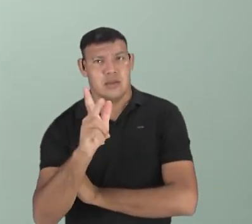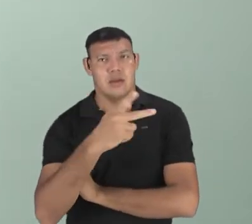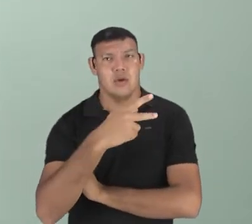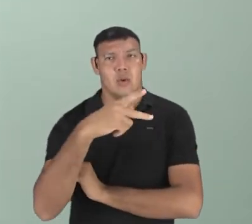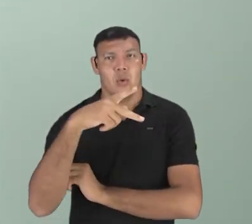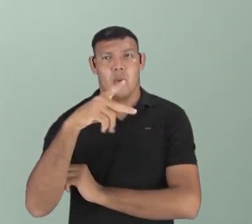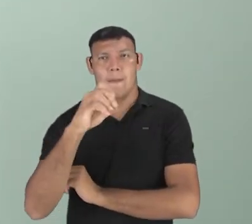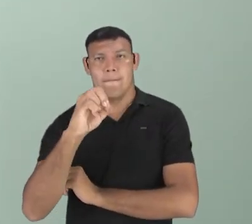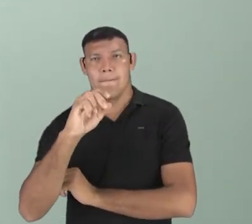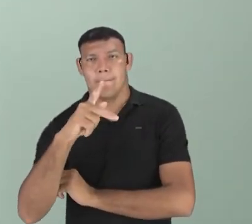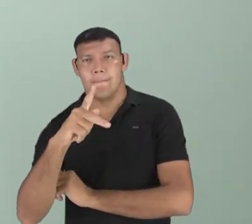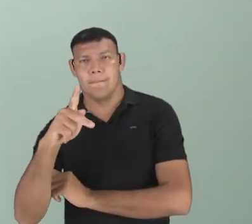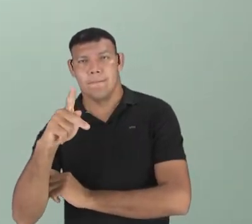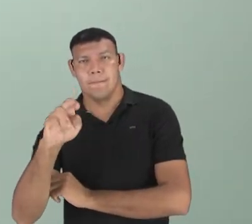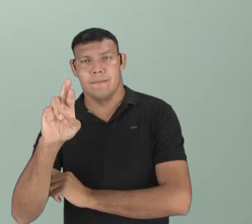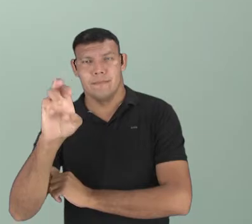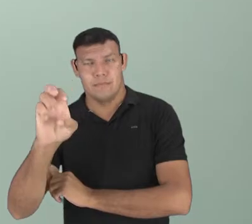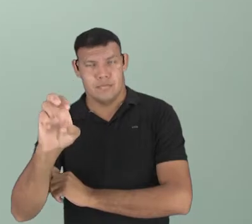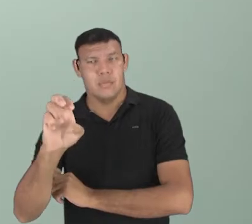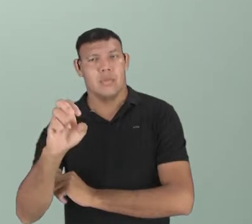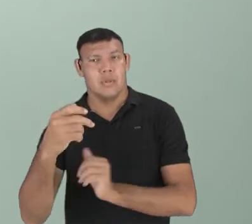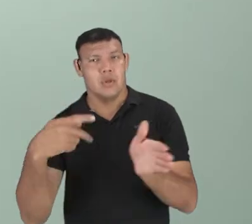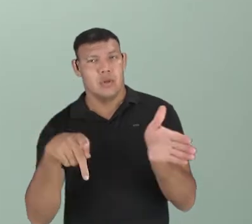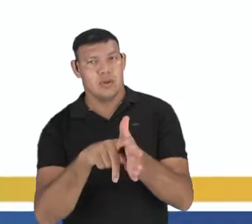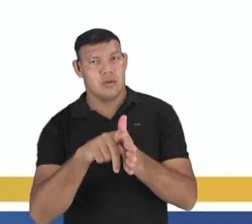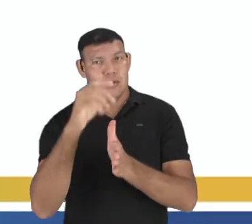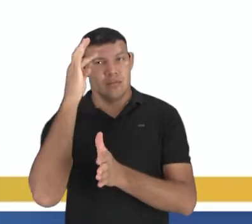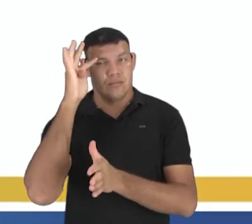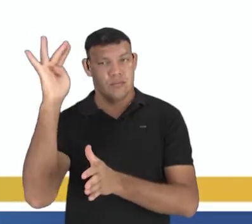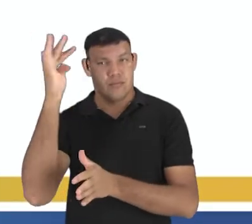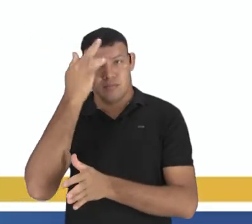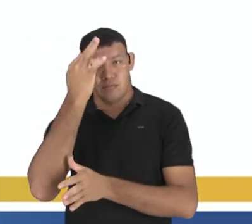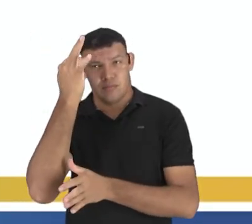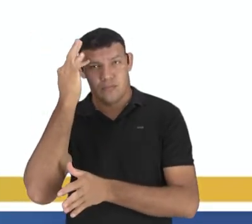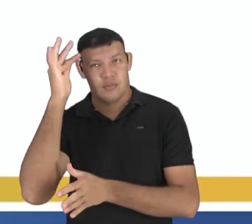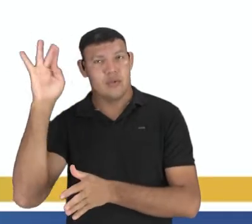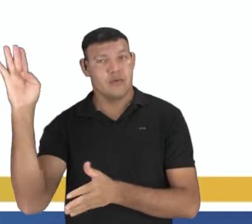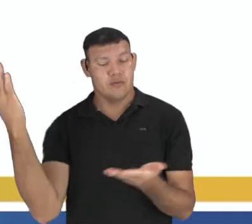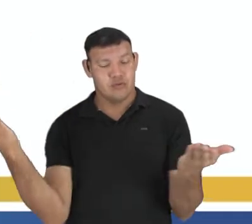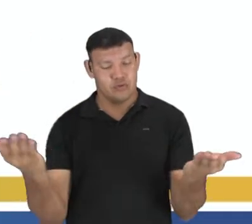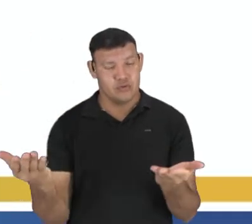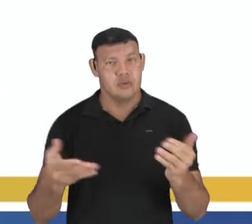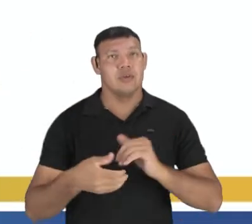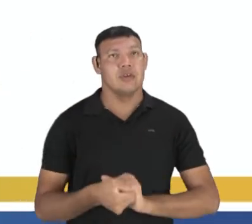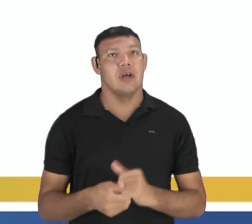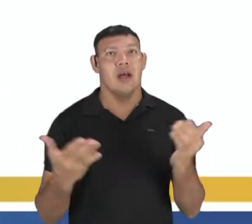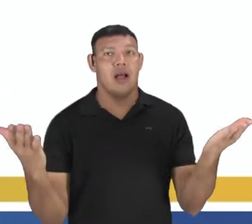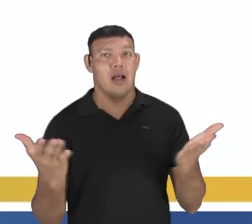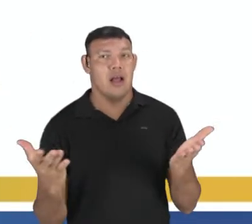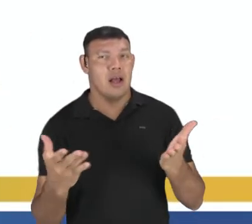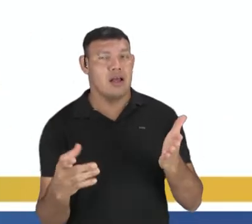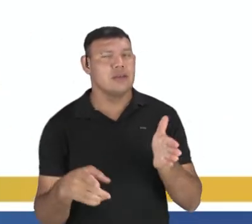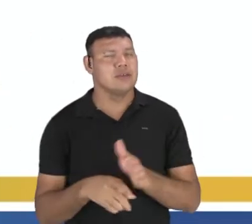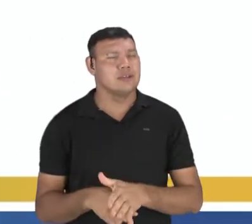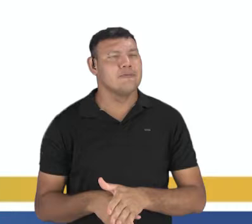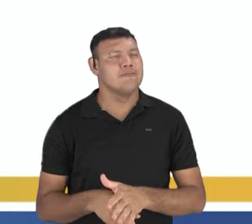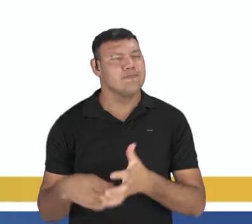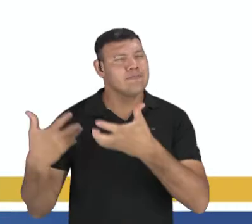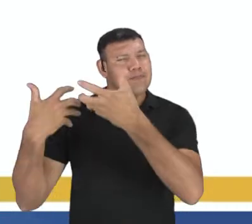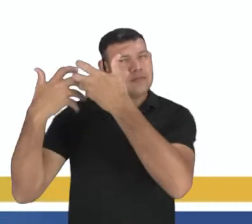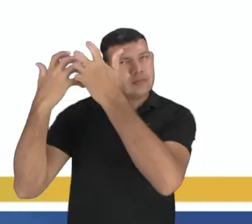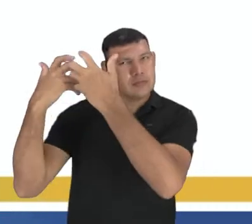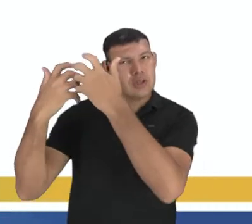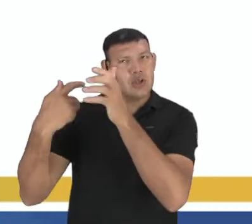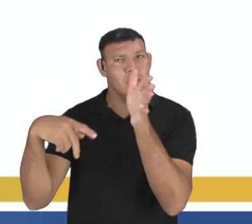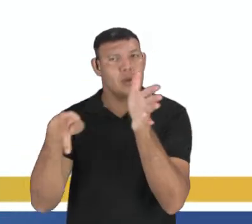na contemporaneidade. Vamos seguindo. Agora, uma grande questão, que é a maior reflexão sobre a ciência